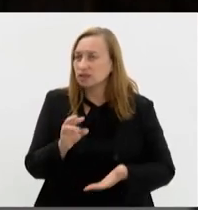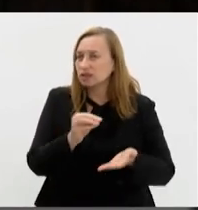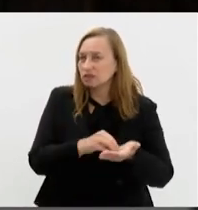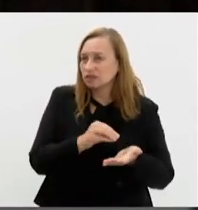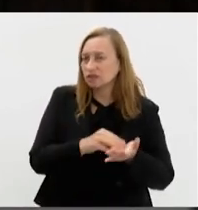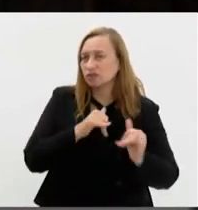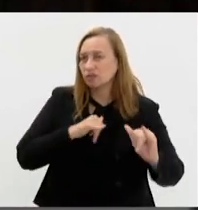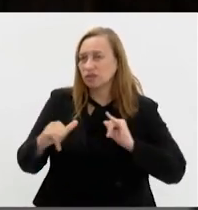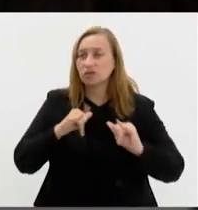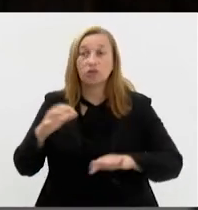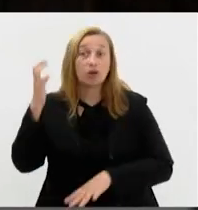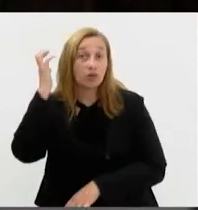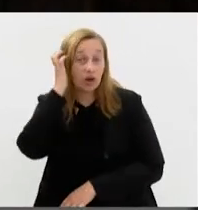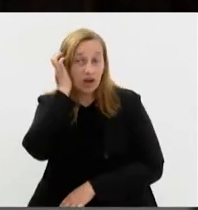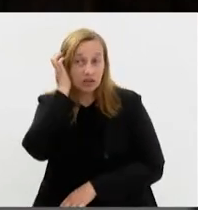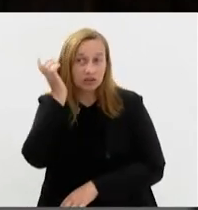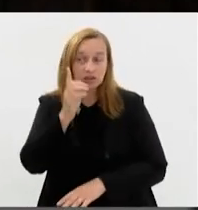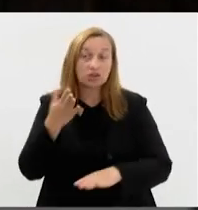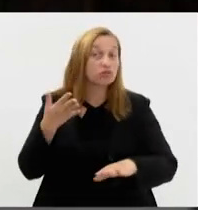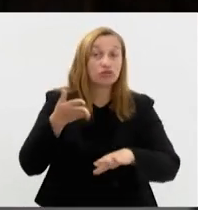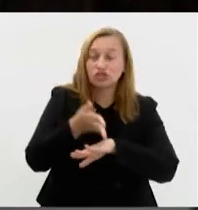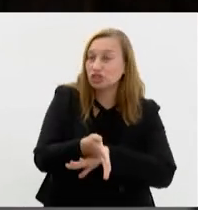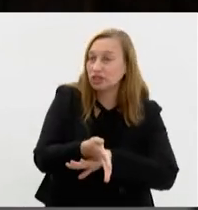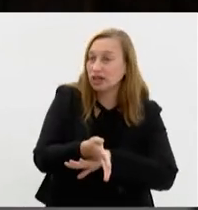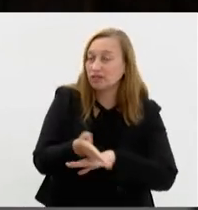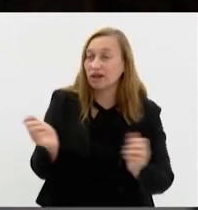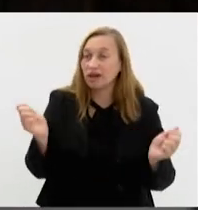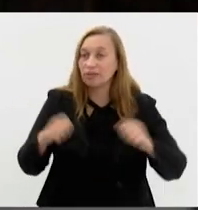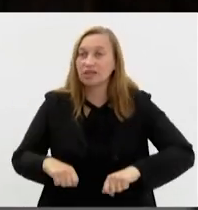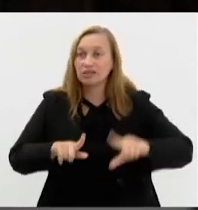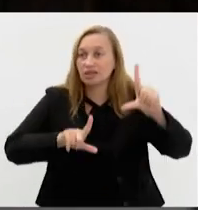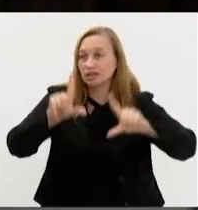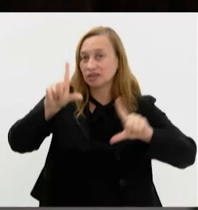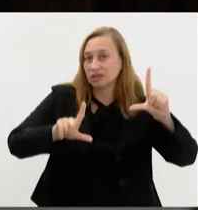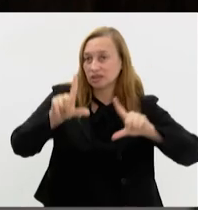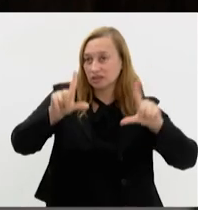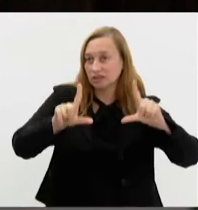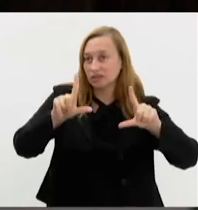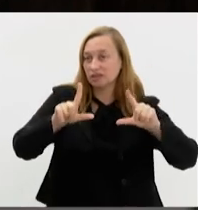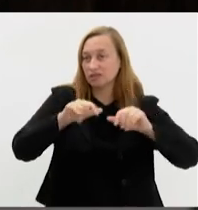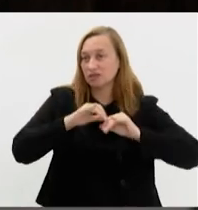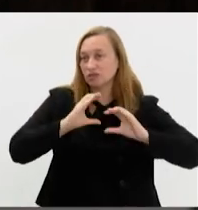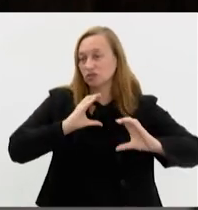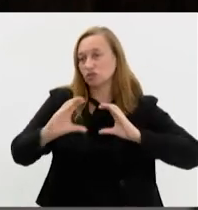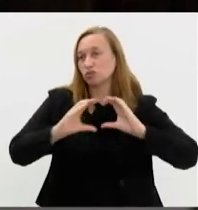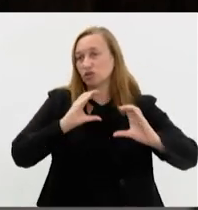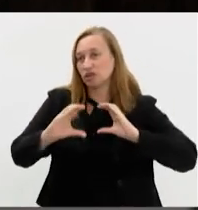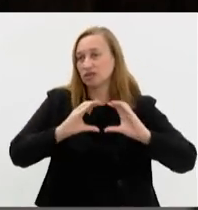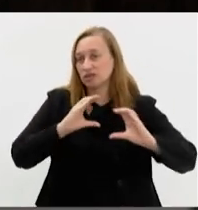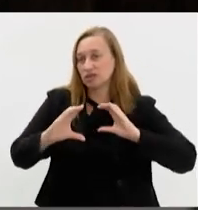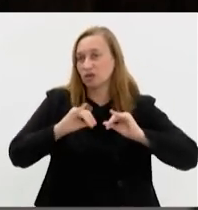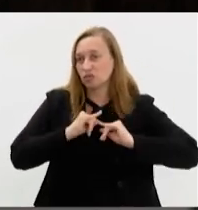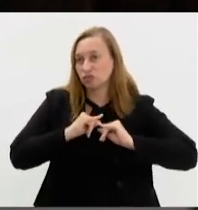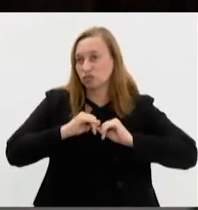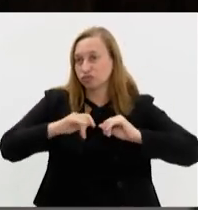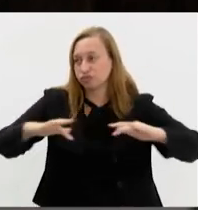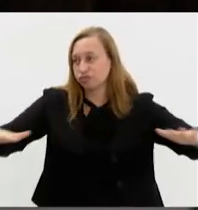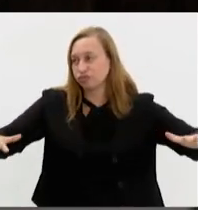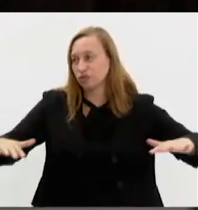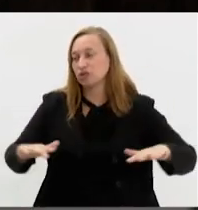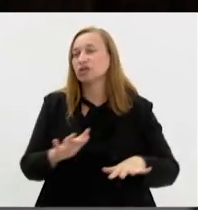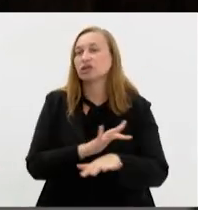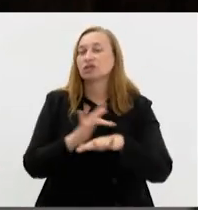rádio que não chegava aos pés da capacidade de seminar de informação dos meios de comunicação